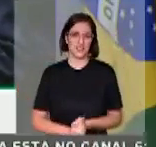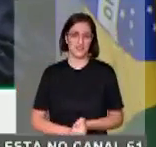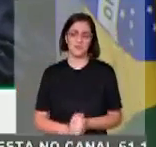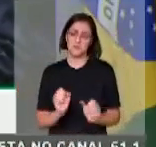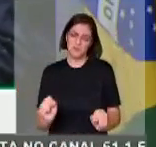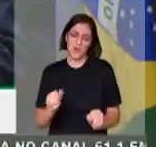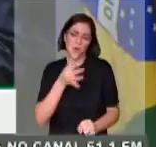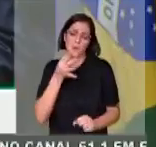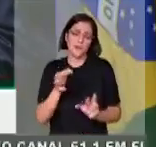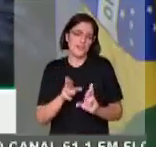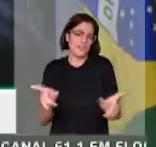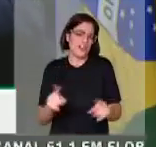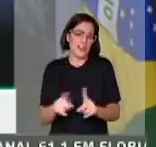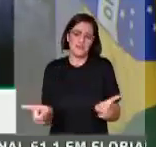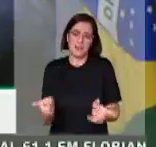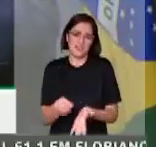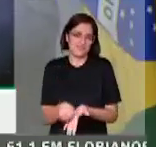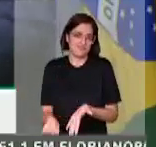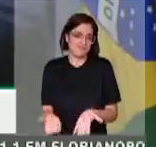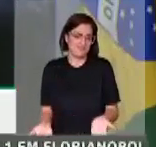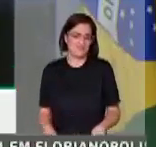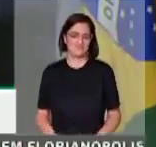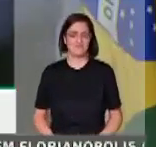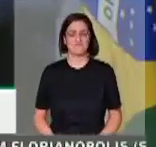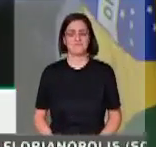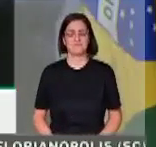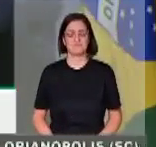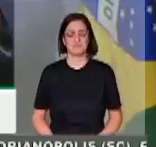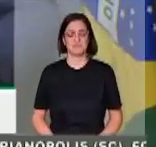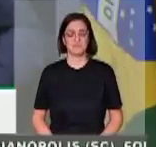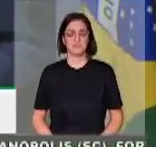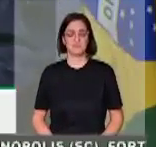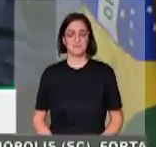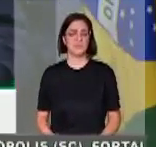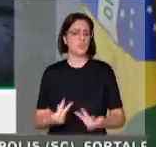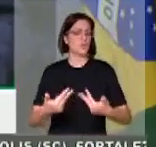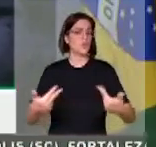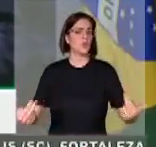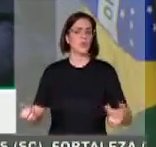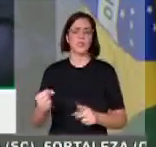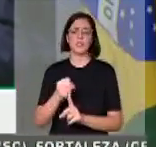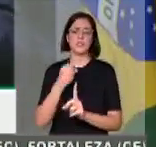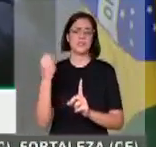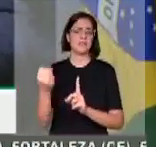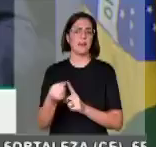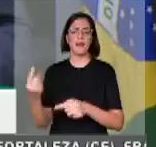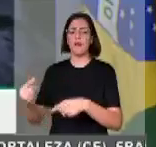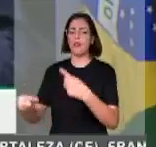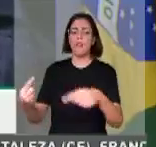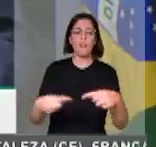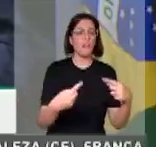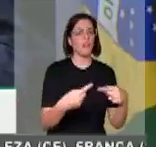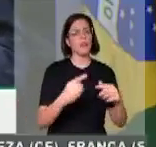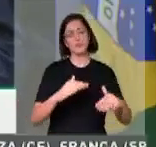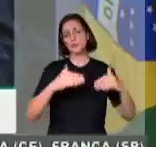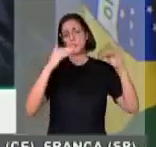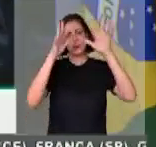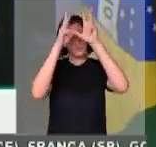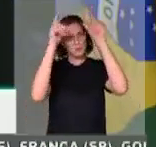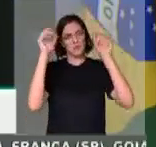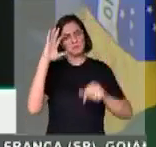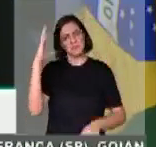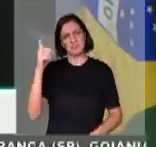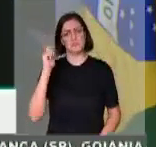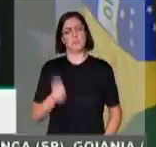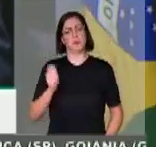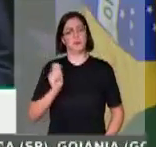da justiça, das controvérsias, dos conflitos próprios da sociedade, com decisões, às vezes, de agrado a todos.